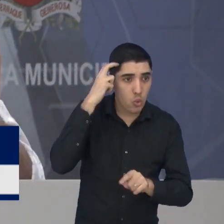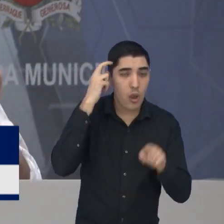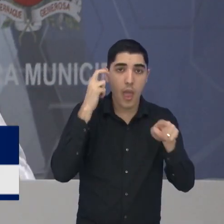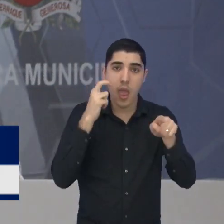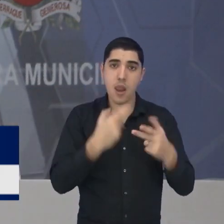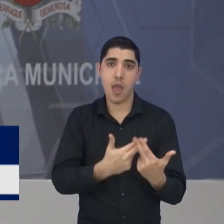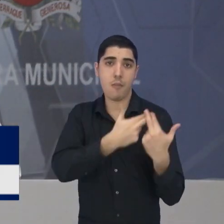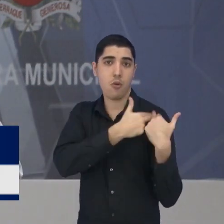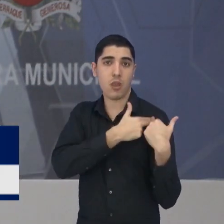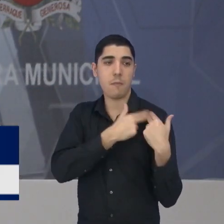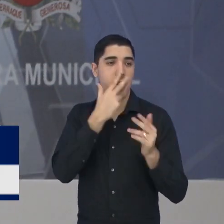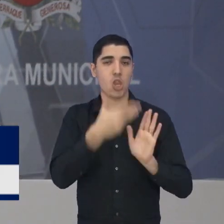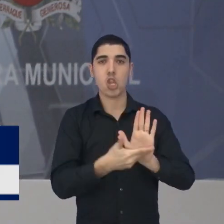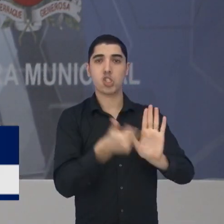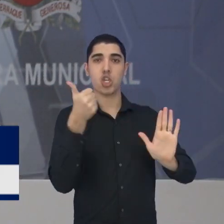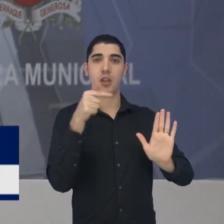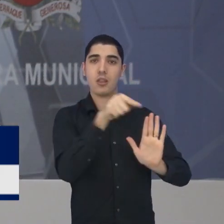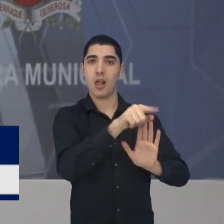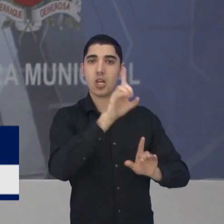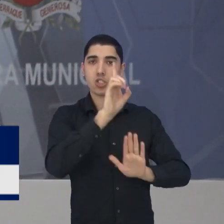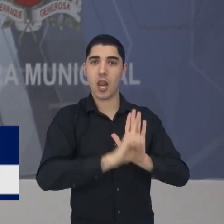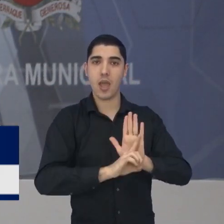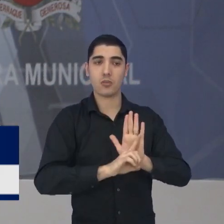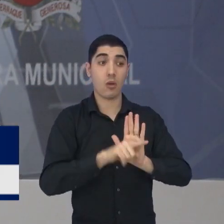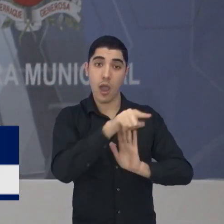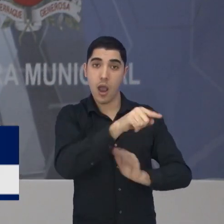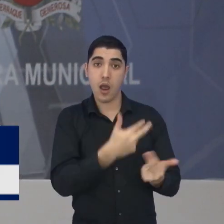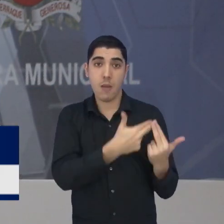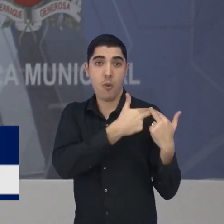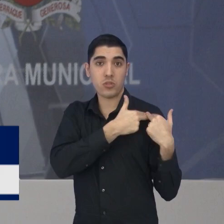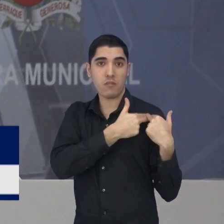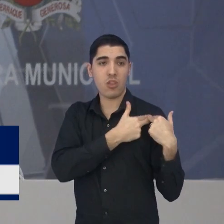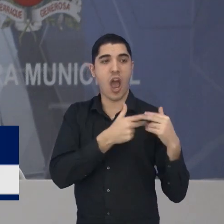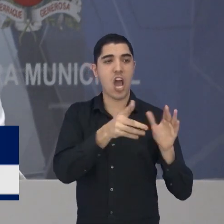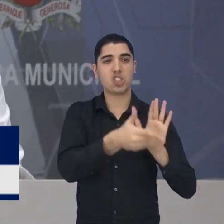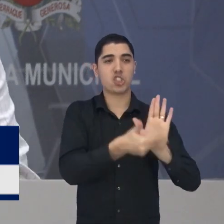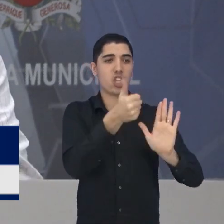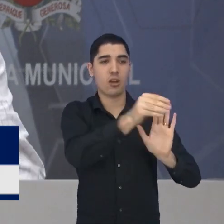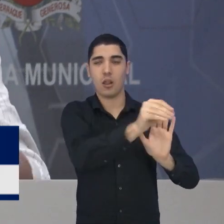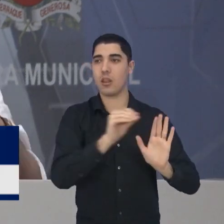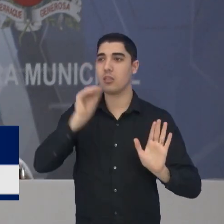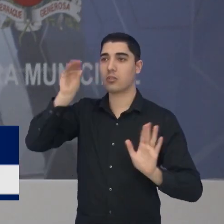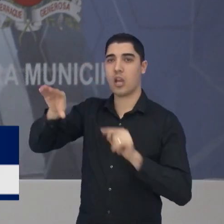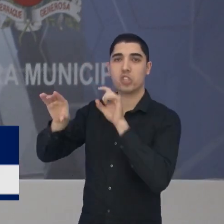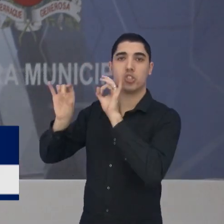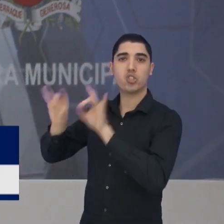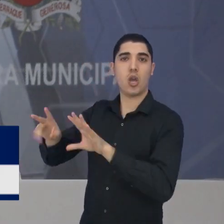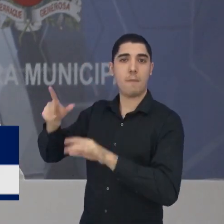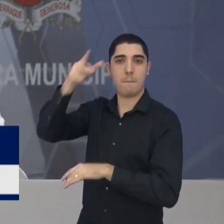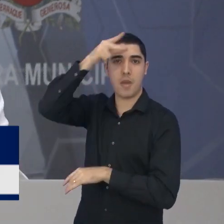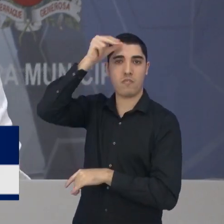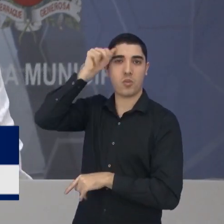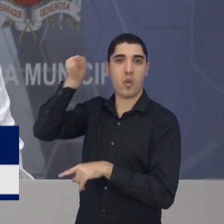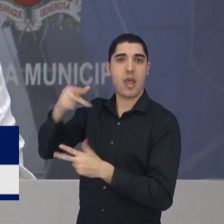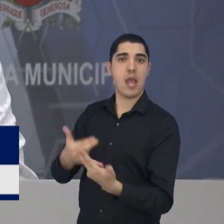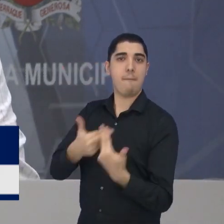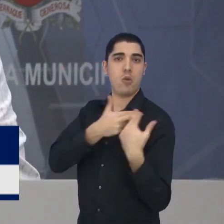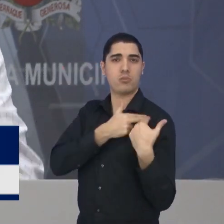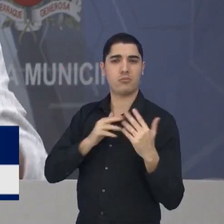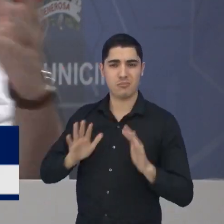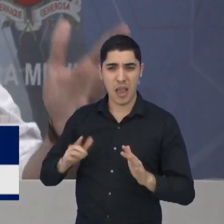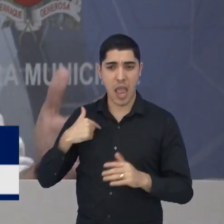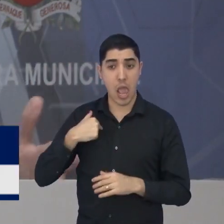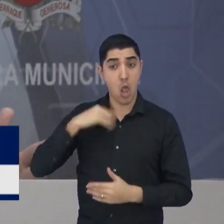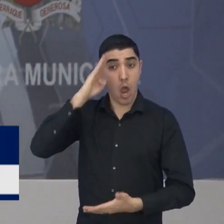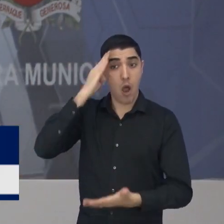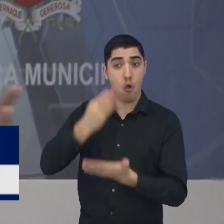daí eu alerto aos vereadores da base, que podem achar, mas eu confio nesse governo.